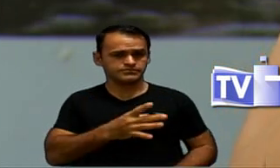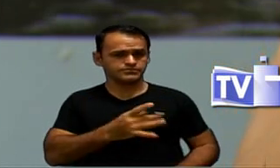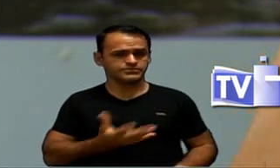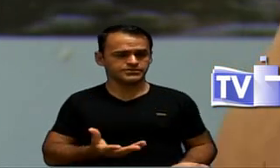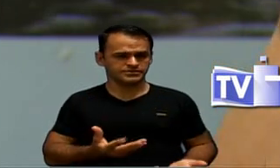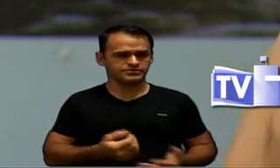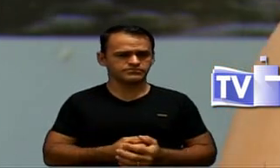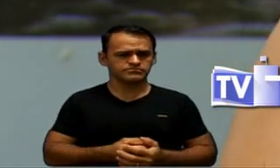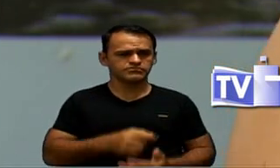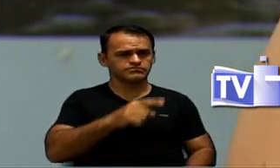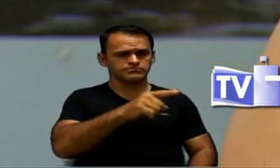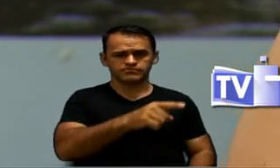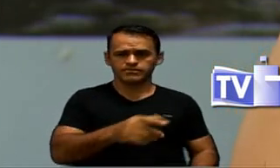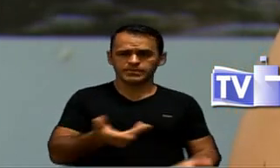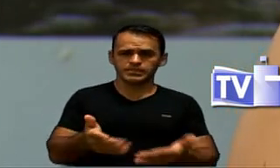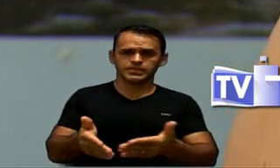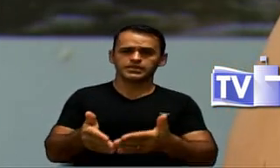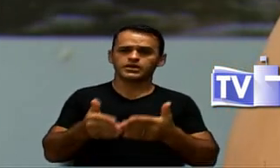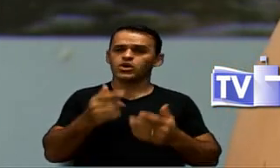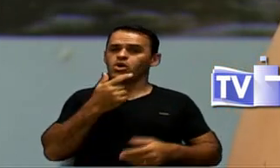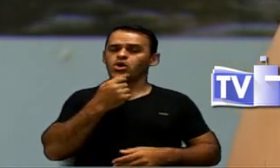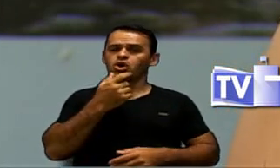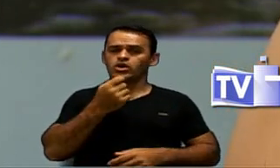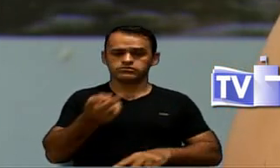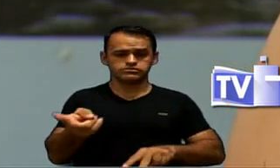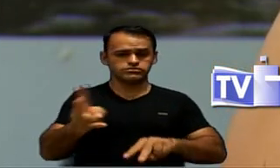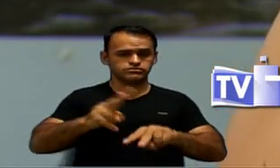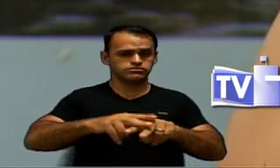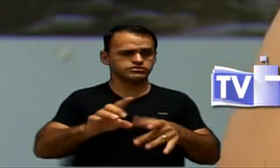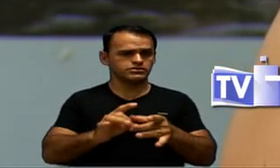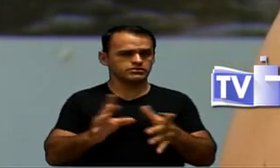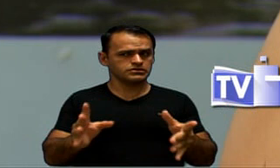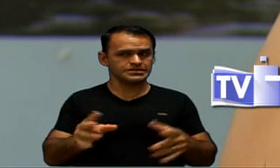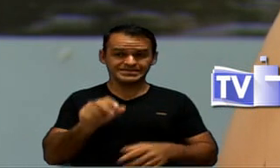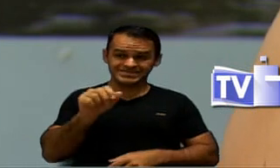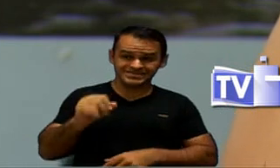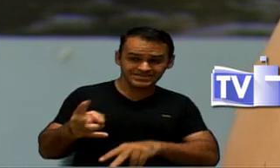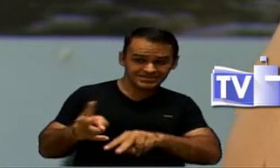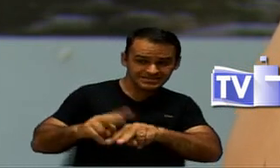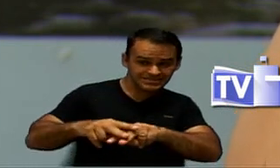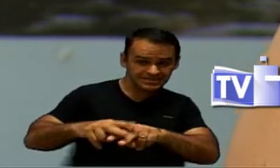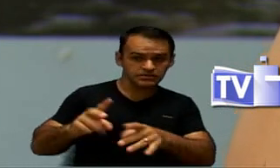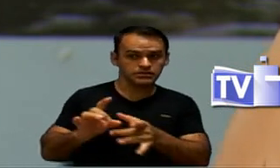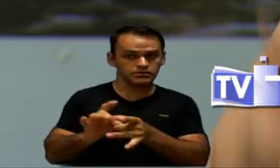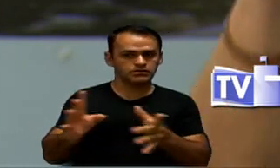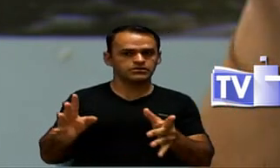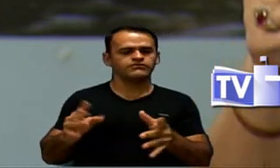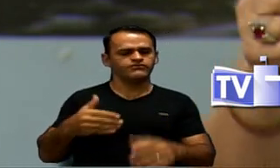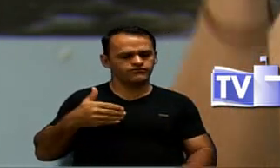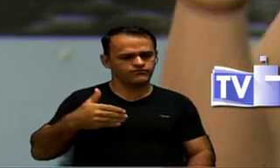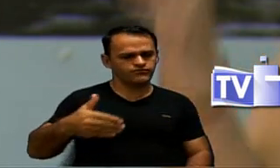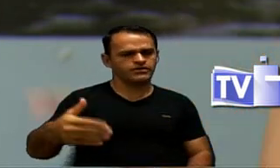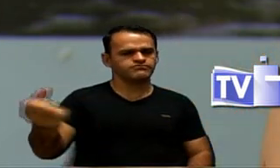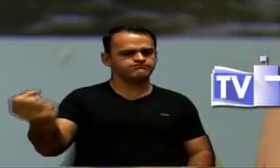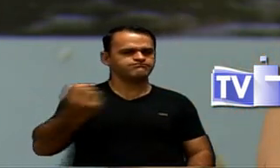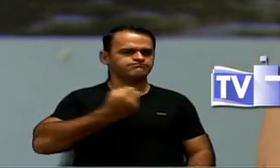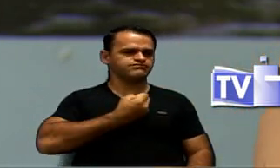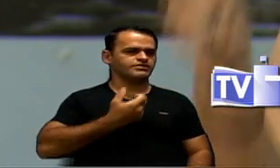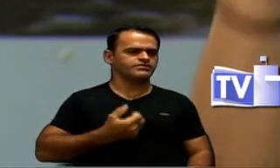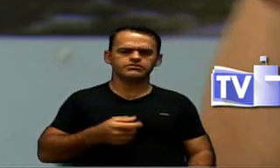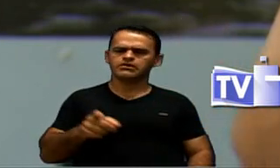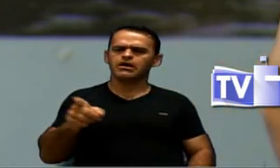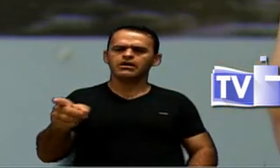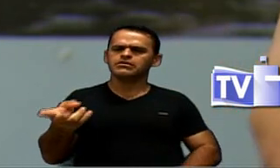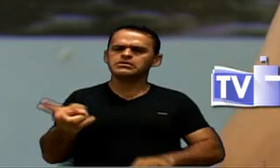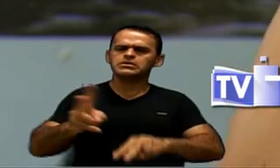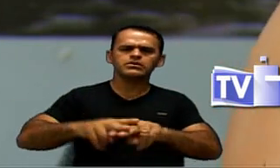o defensor pediu de novo a liberdade provisória. Ele falou, doutora, se ele sair, ele nos mata. Inclusive porque ele foi preso,